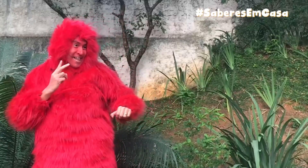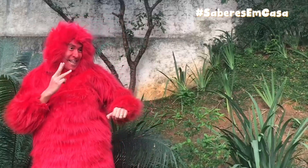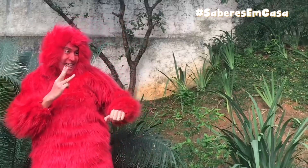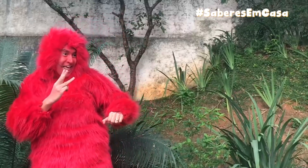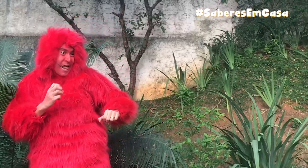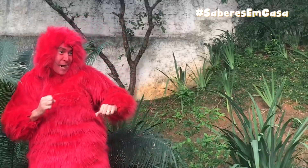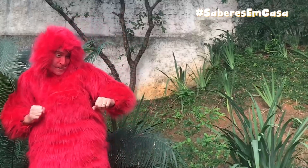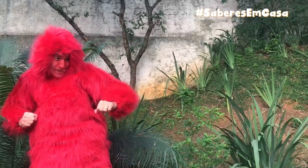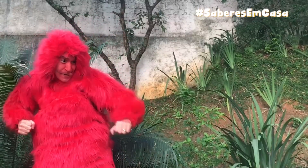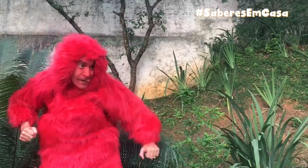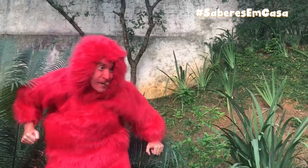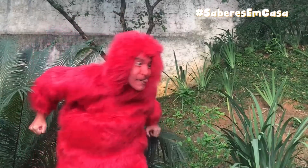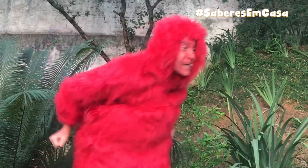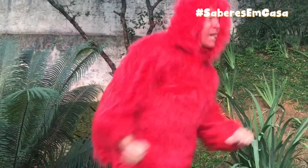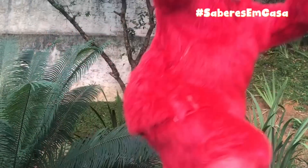é 3, já!